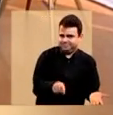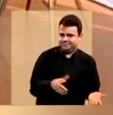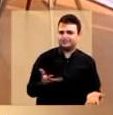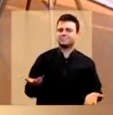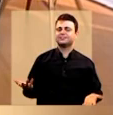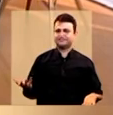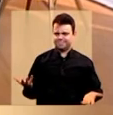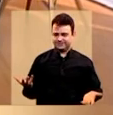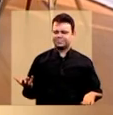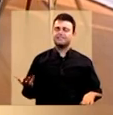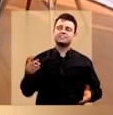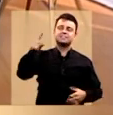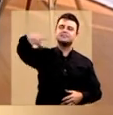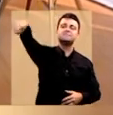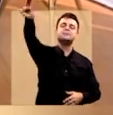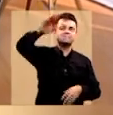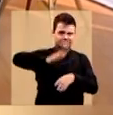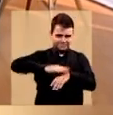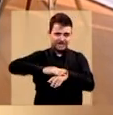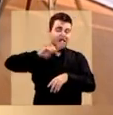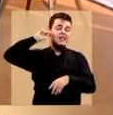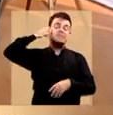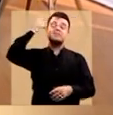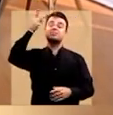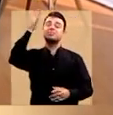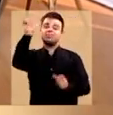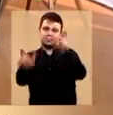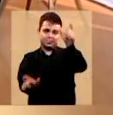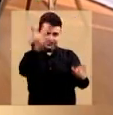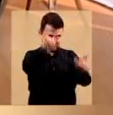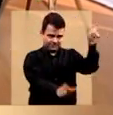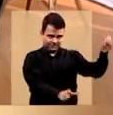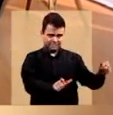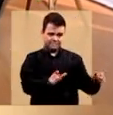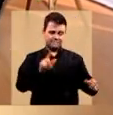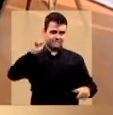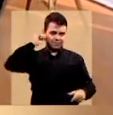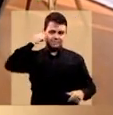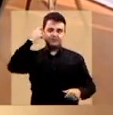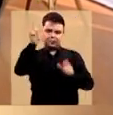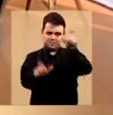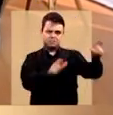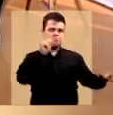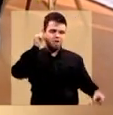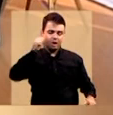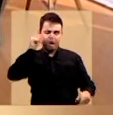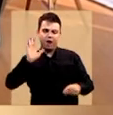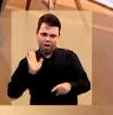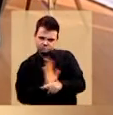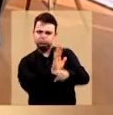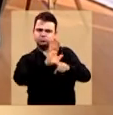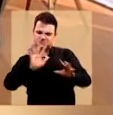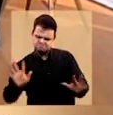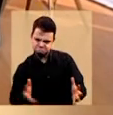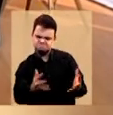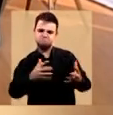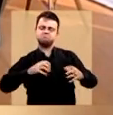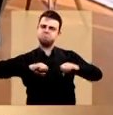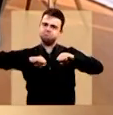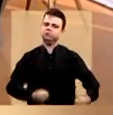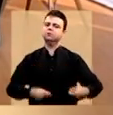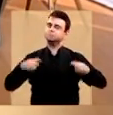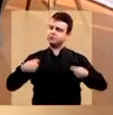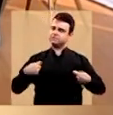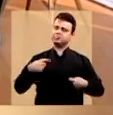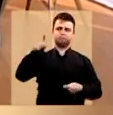Isso. Qual que é o recorte, né, que eles fazem? Isso. Se é nesse, isso. O que eles pensam isso. Sobre? Isso. Então é só isso que a